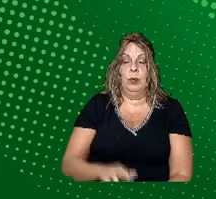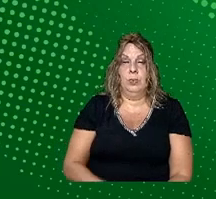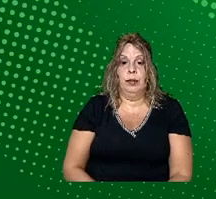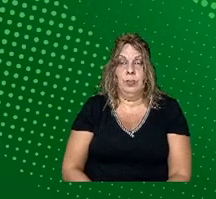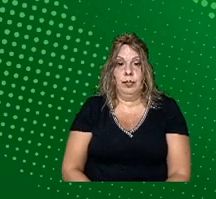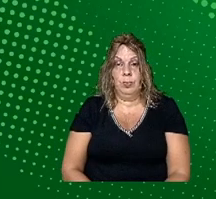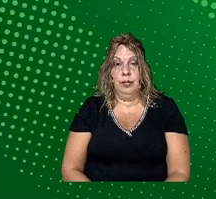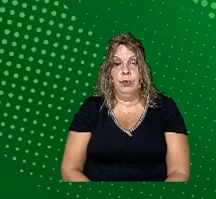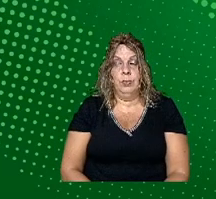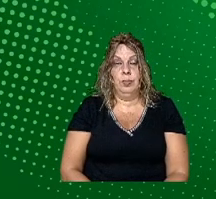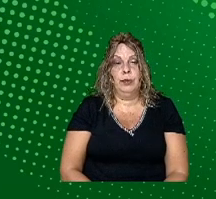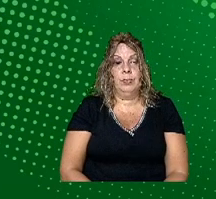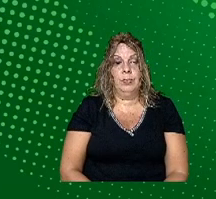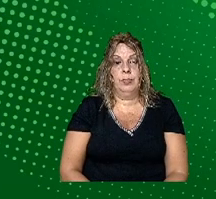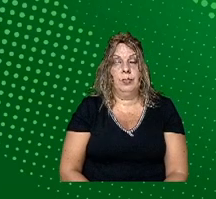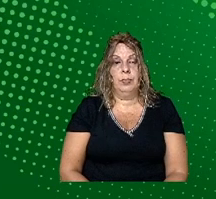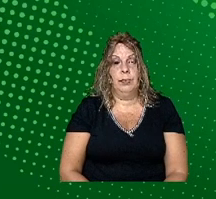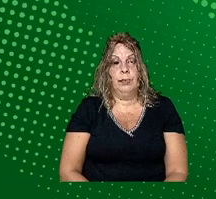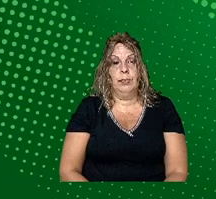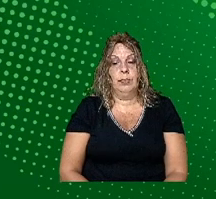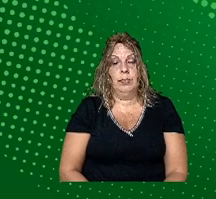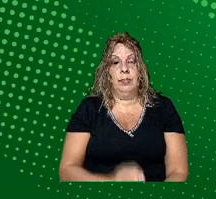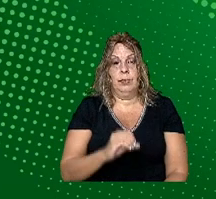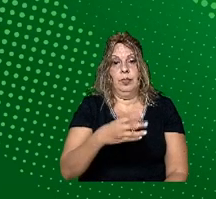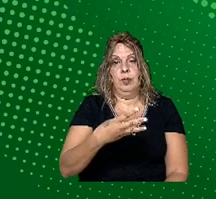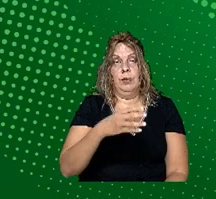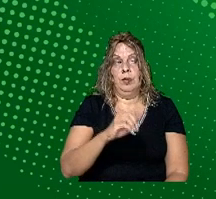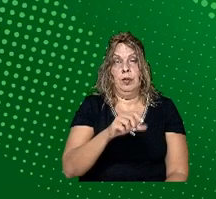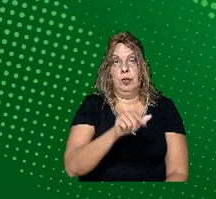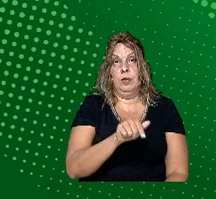foi Laranjeiras. Vou anunciar aqui o